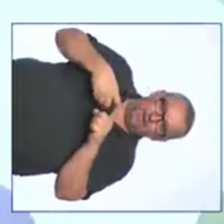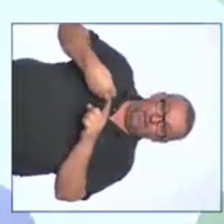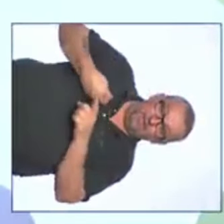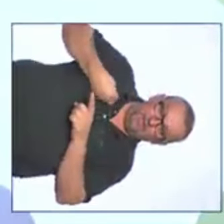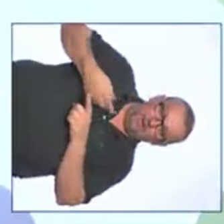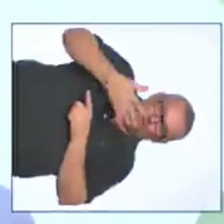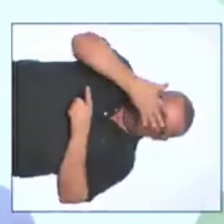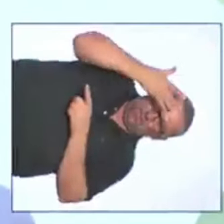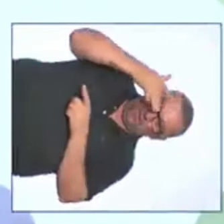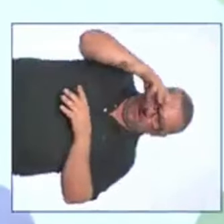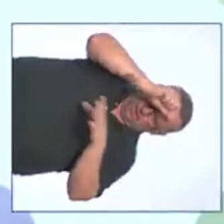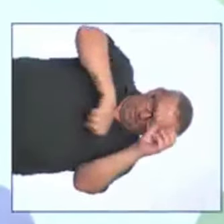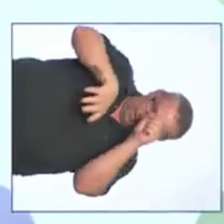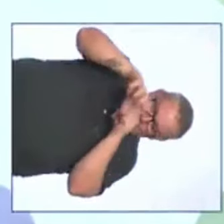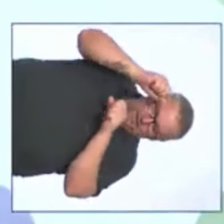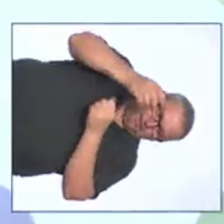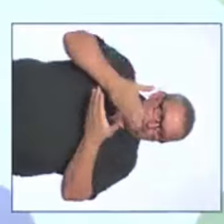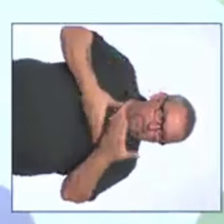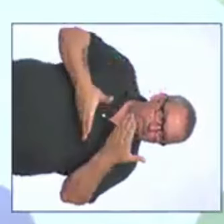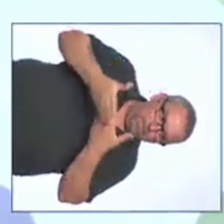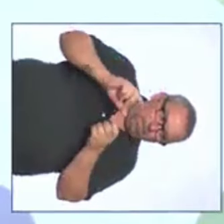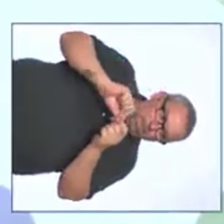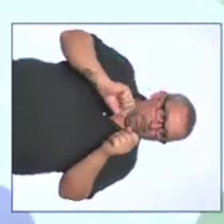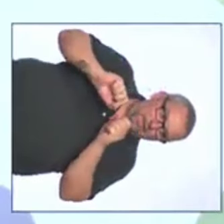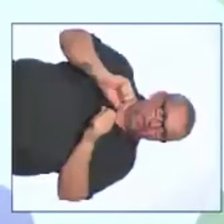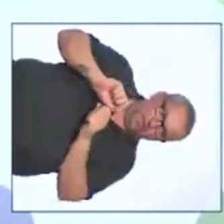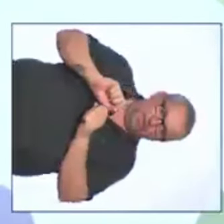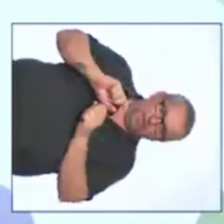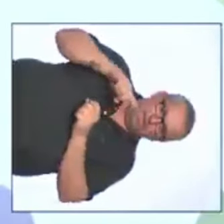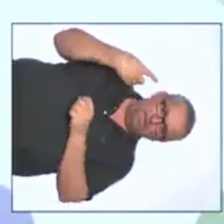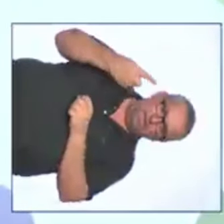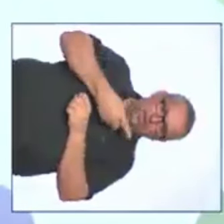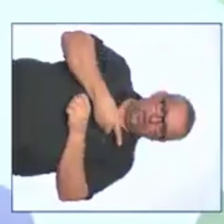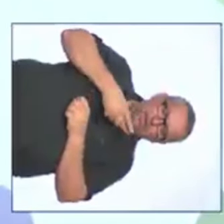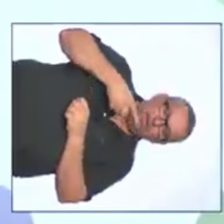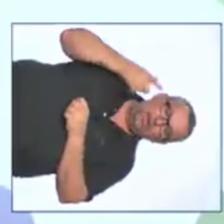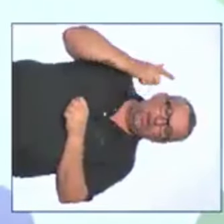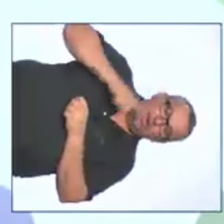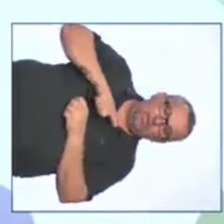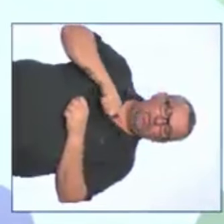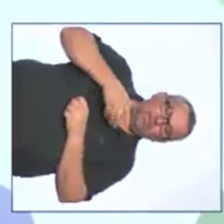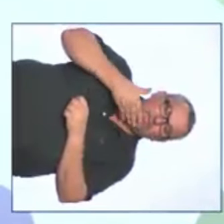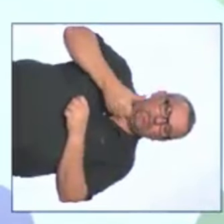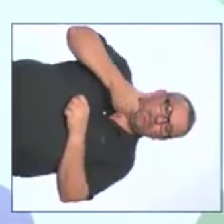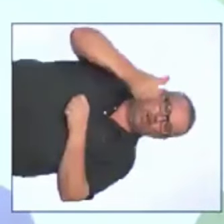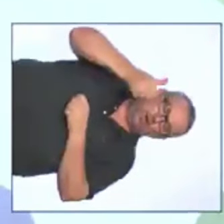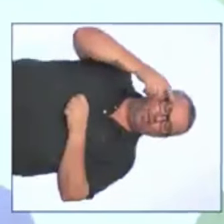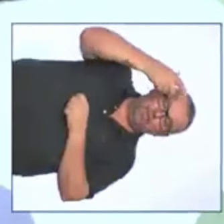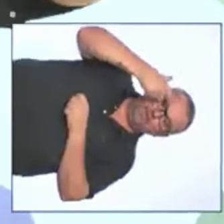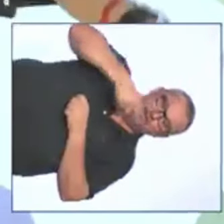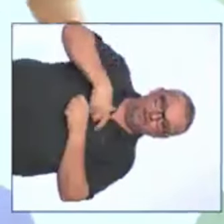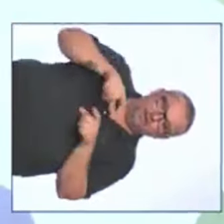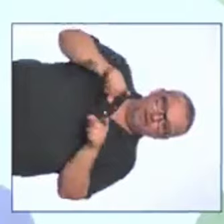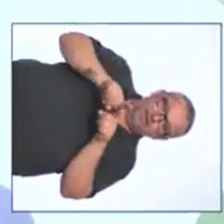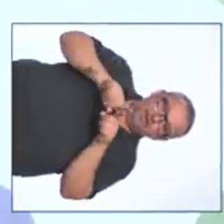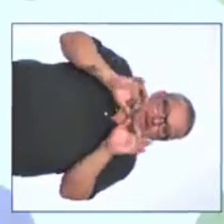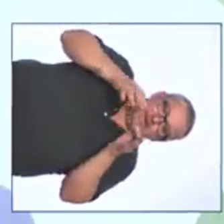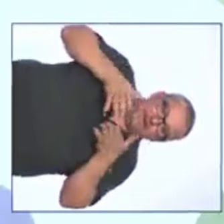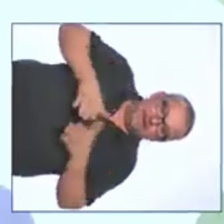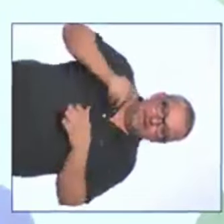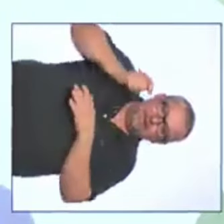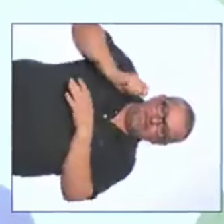pessoas e aprender sobre elas faz com que a gente em si acabe se tornando pessoas melhores né ninguém nasce uma